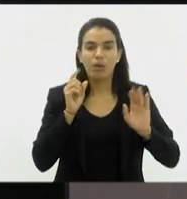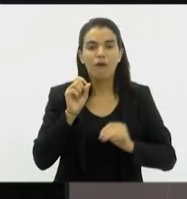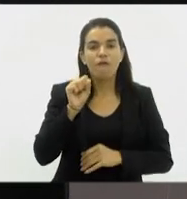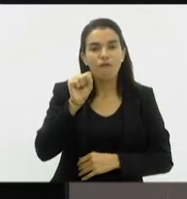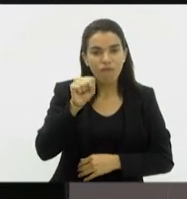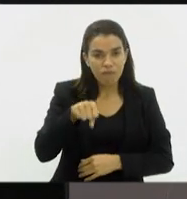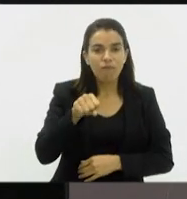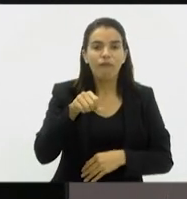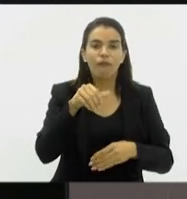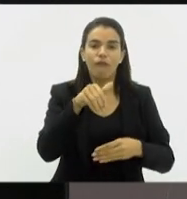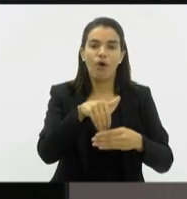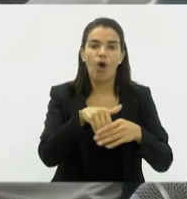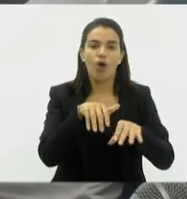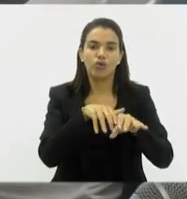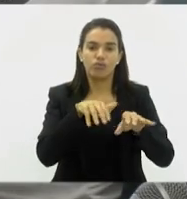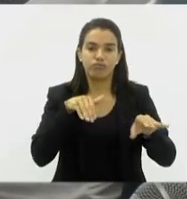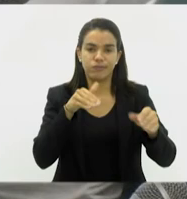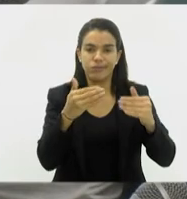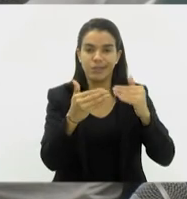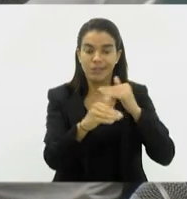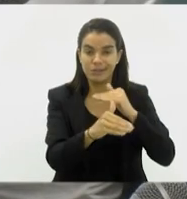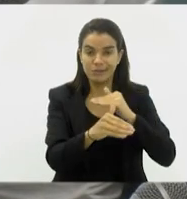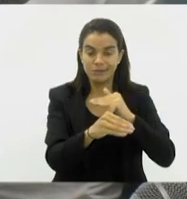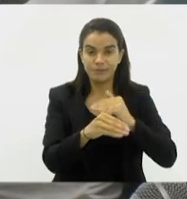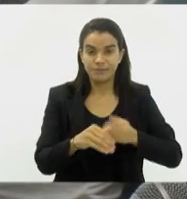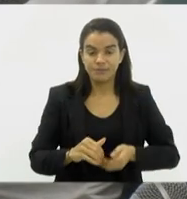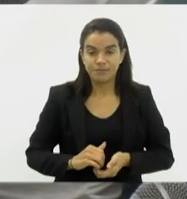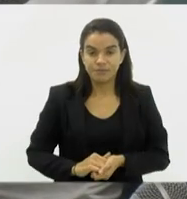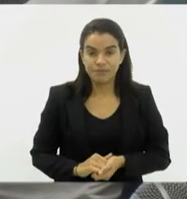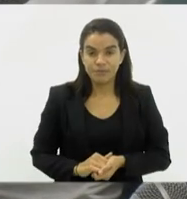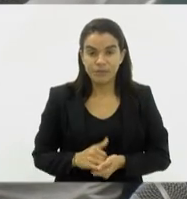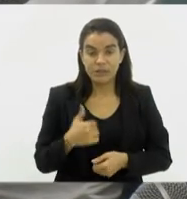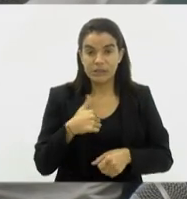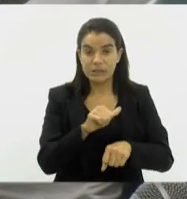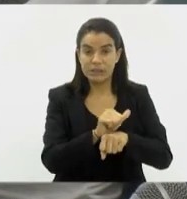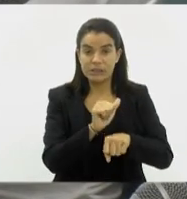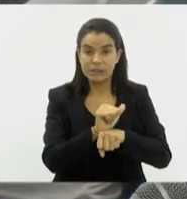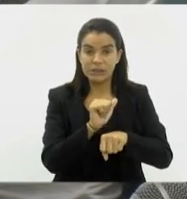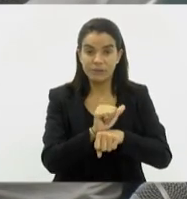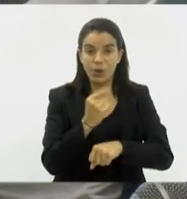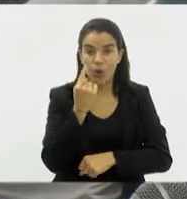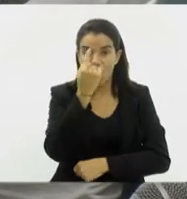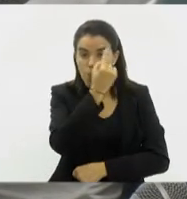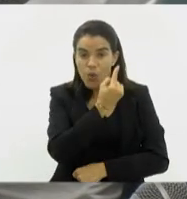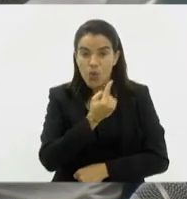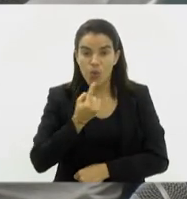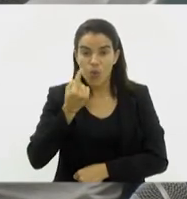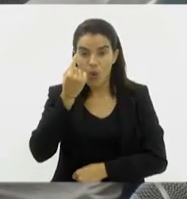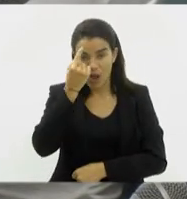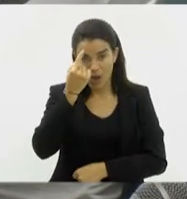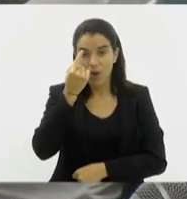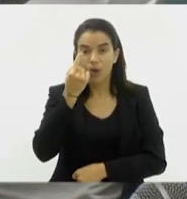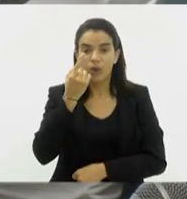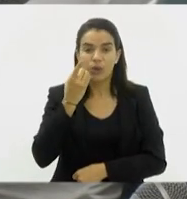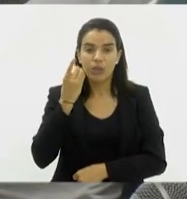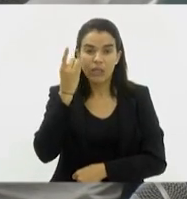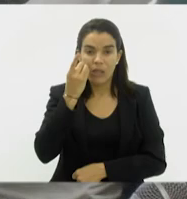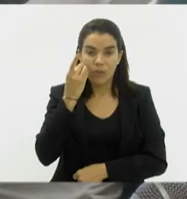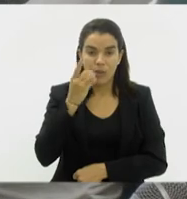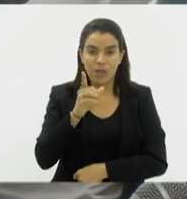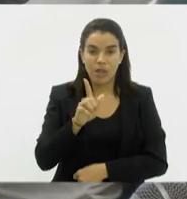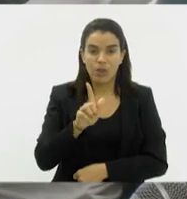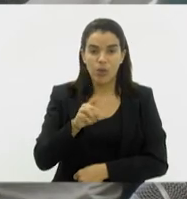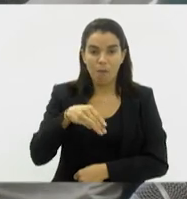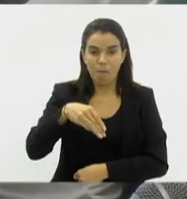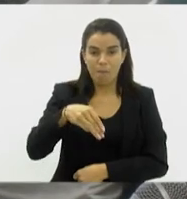voto divergente vossa excelência esperou uma hora o deslocamento do do deputado Gualberto